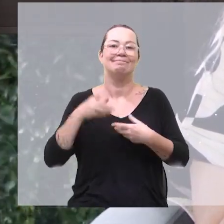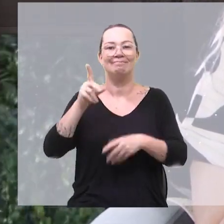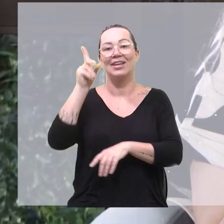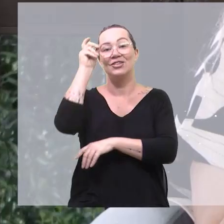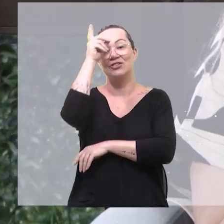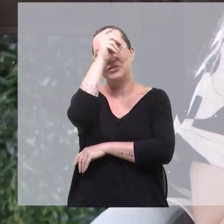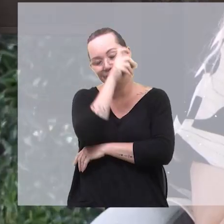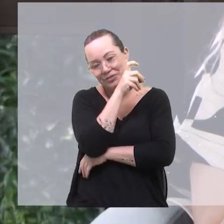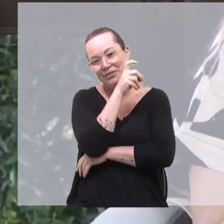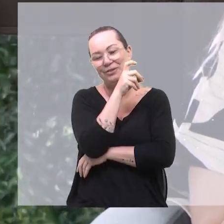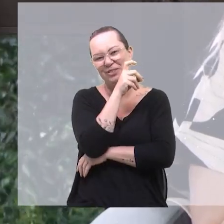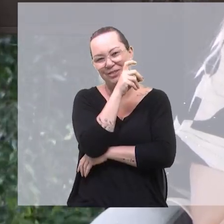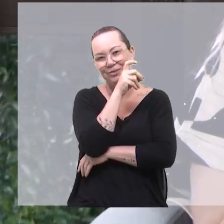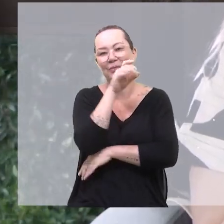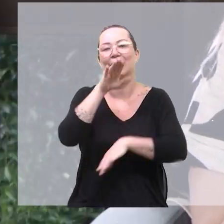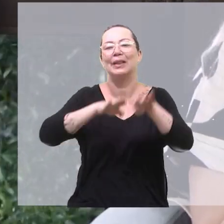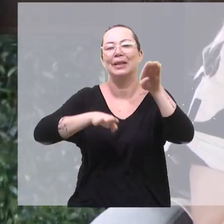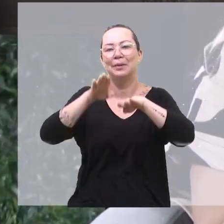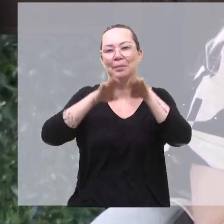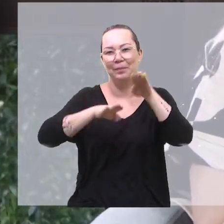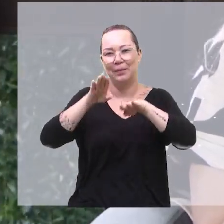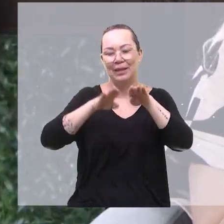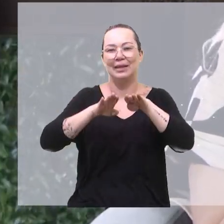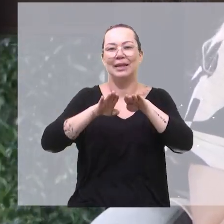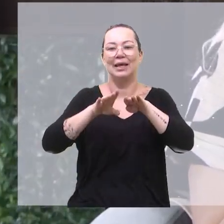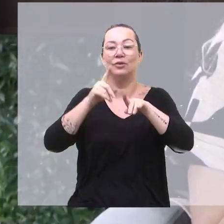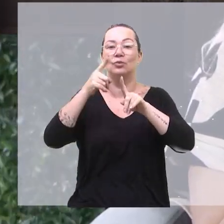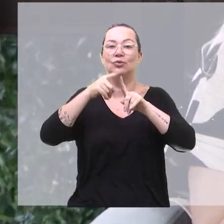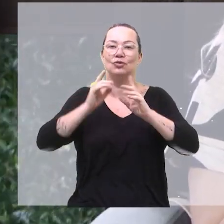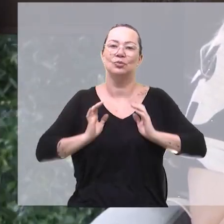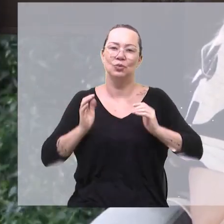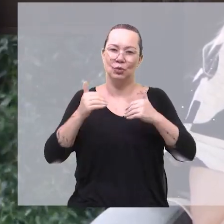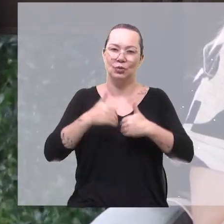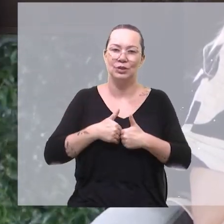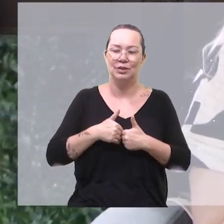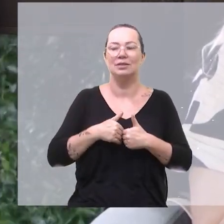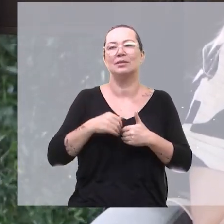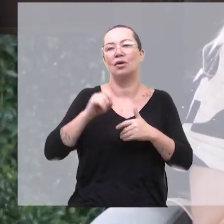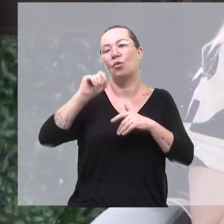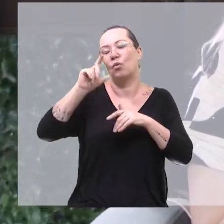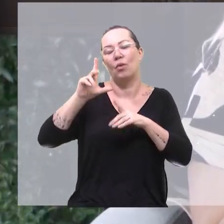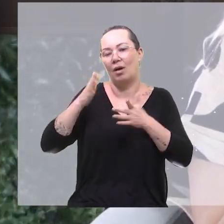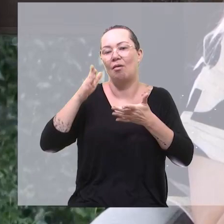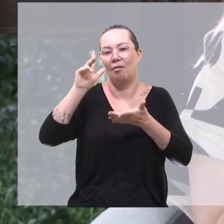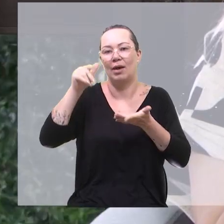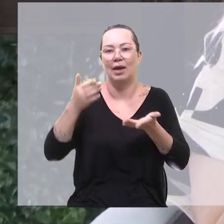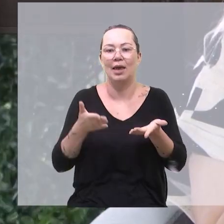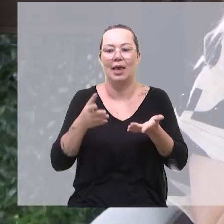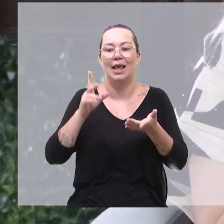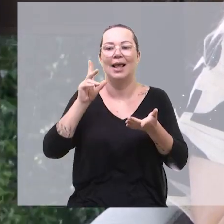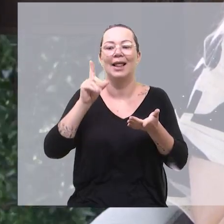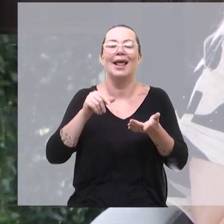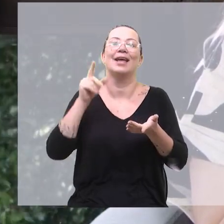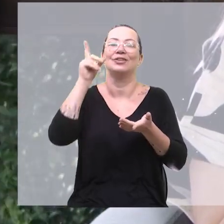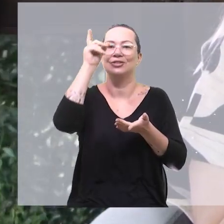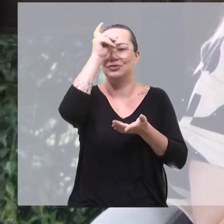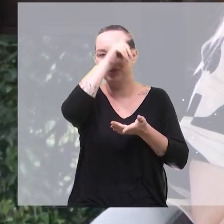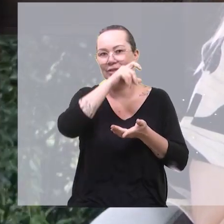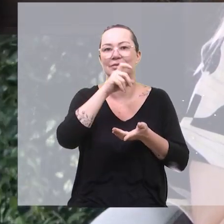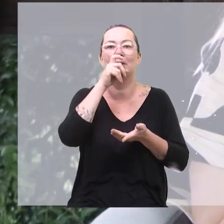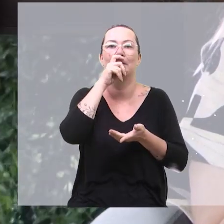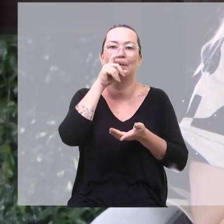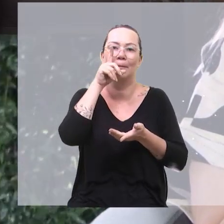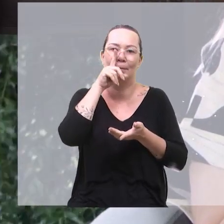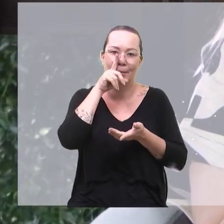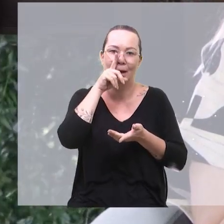muito difícil, conforme o nível, né, do espectro aí, autista, se ele é severo, enfim, fica muito difícil de os